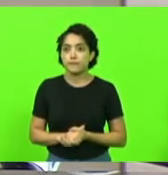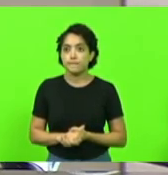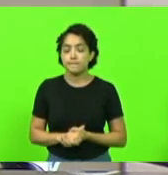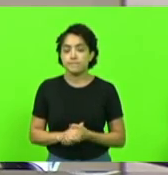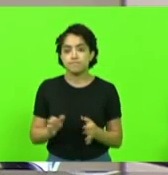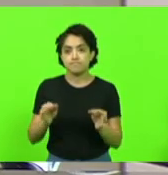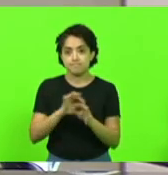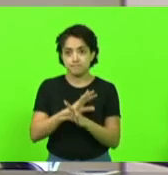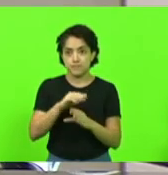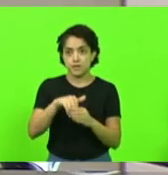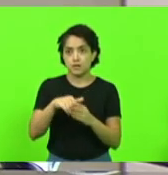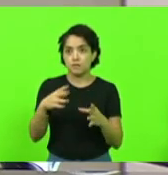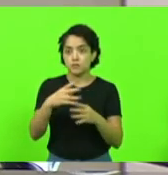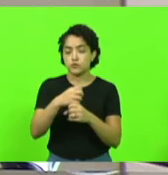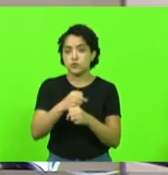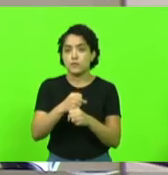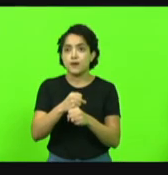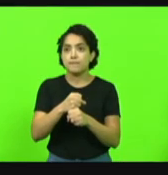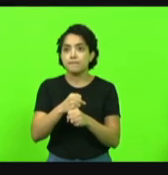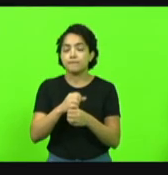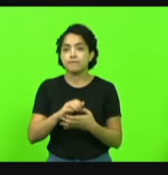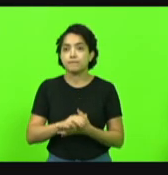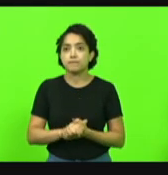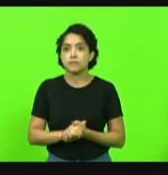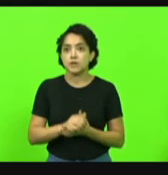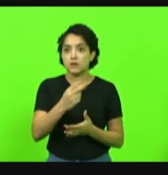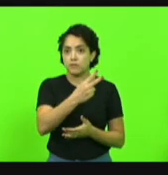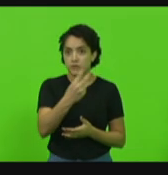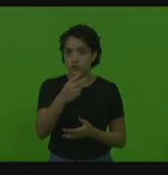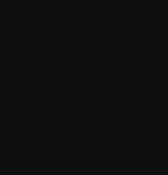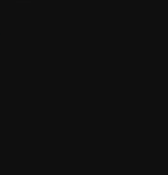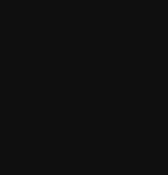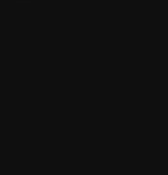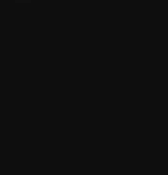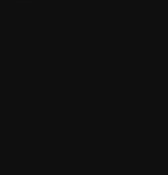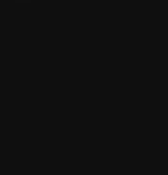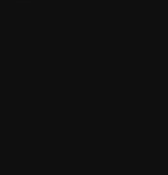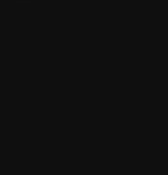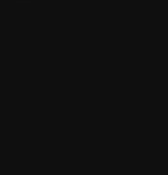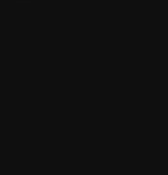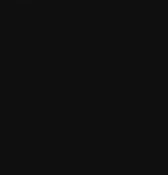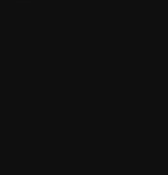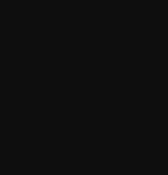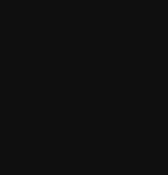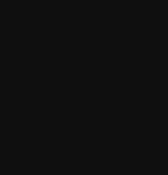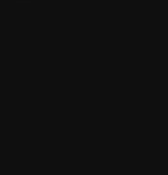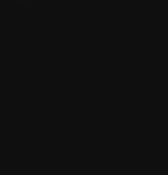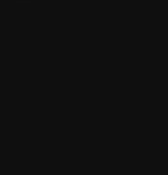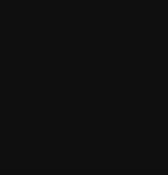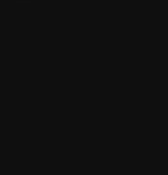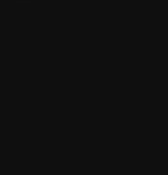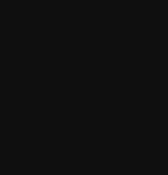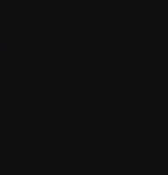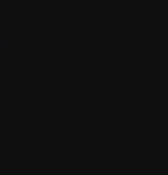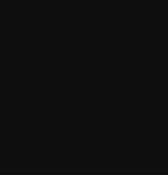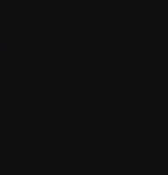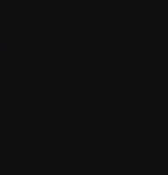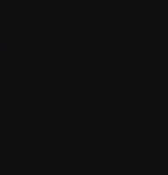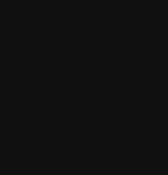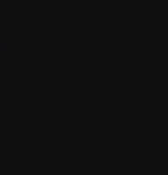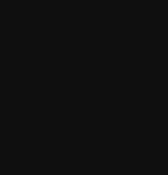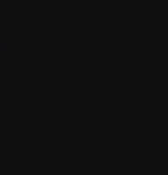Encerrada a votação, colho o resultado. 22 votos sim, 3 votos não, nenhuma abstenção.